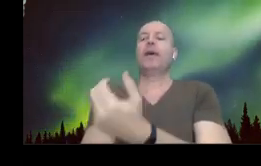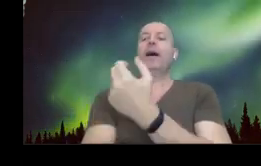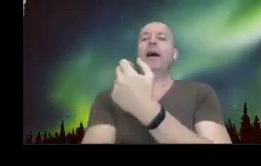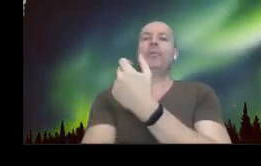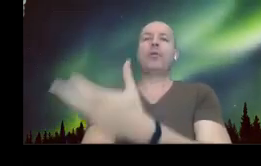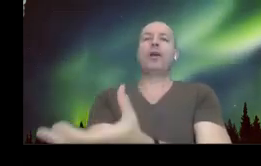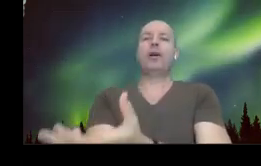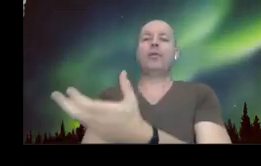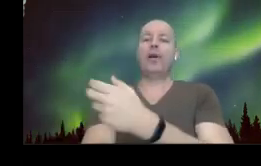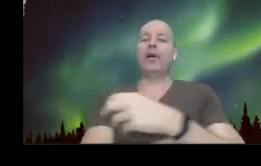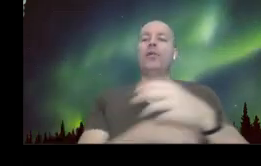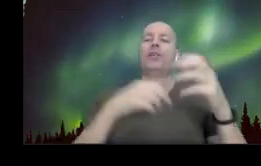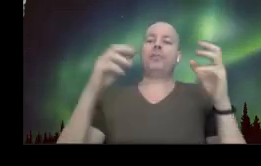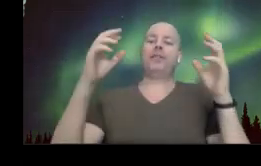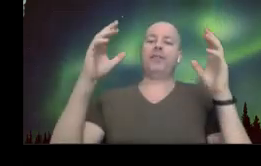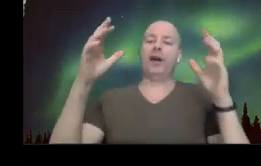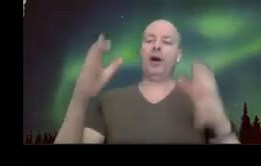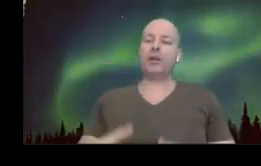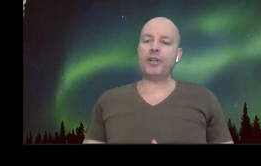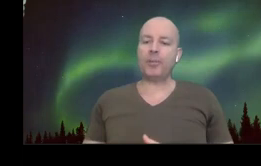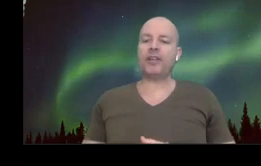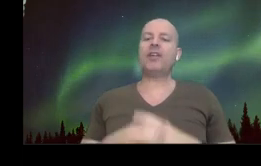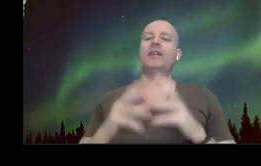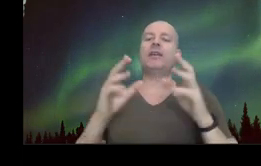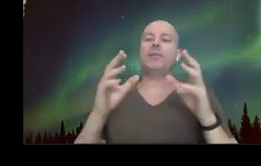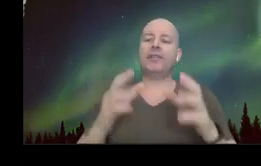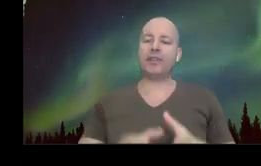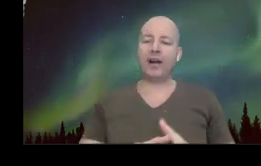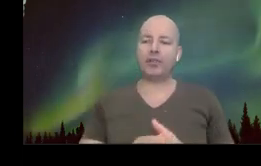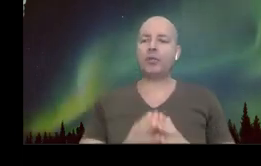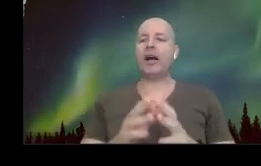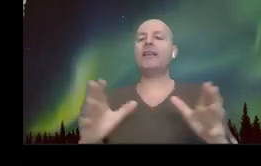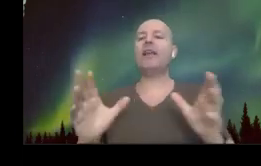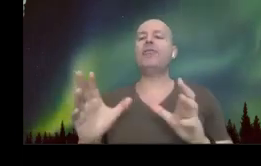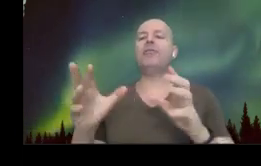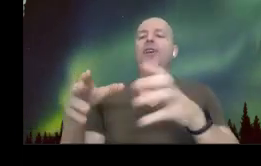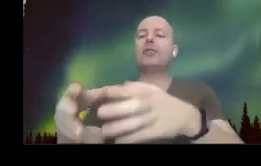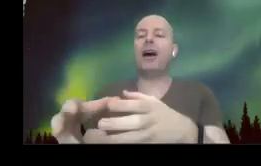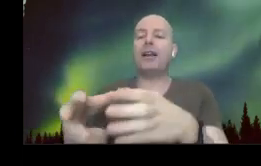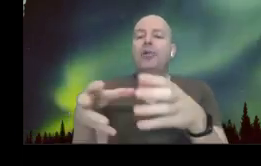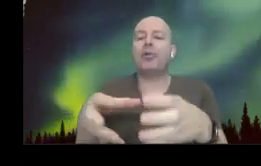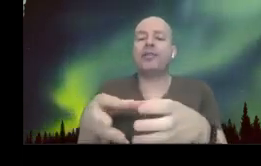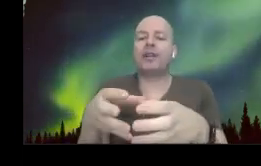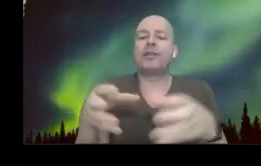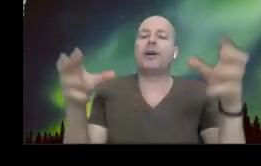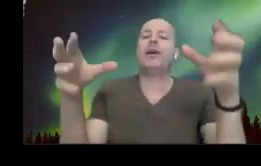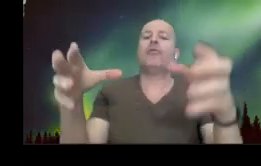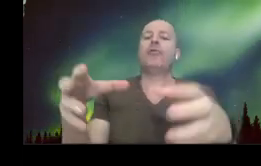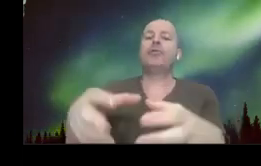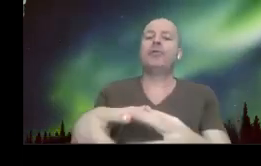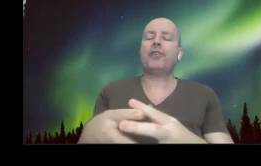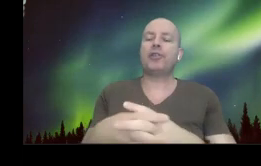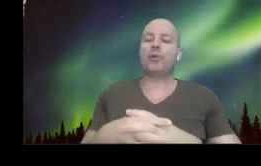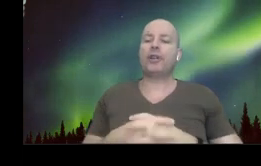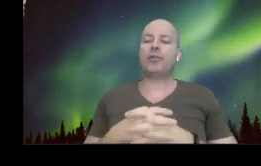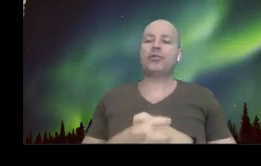tem. O mico-leão era uma espécie altamente ameaçada que precisava de um lugar e que ele vivia numa área muito restrita.